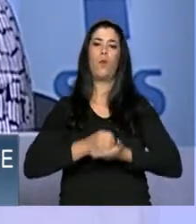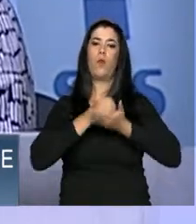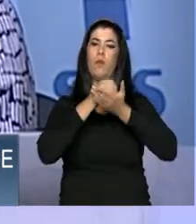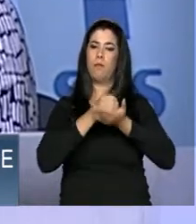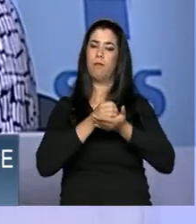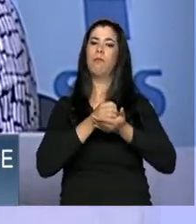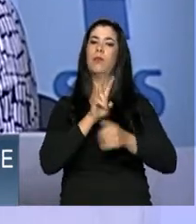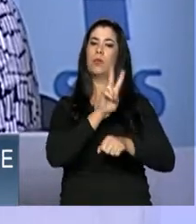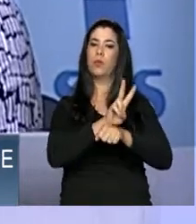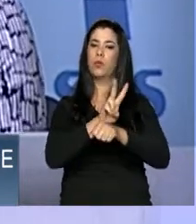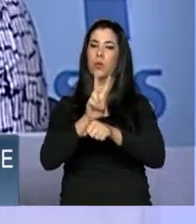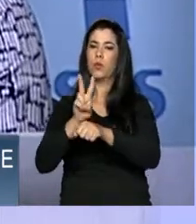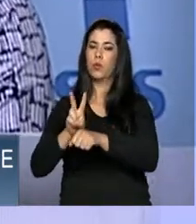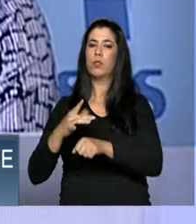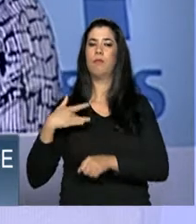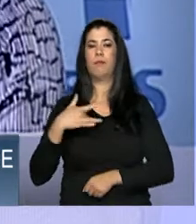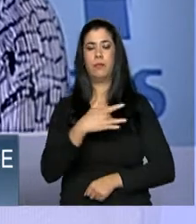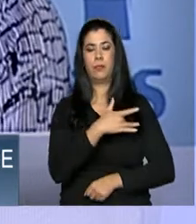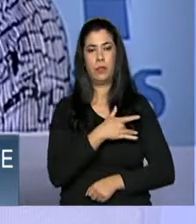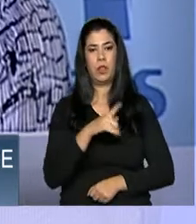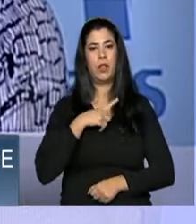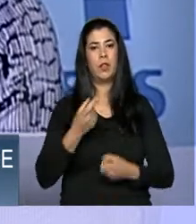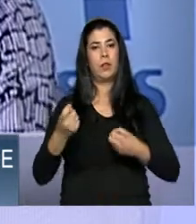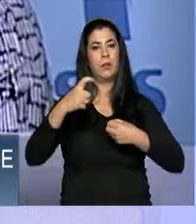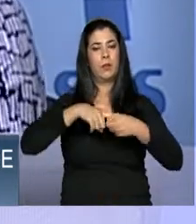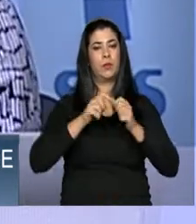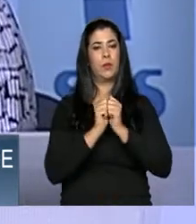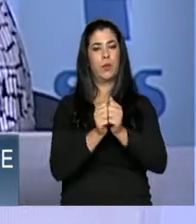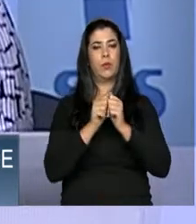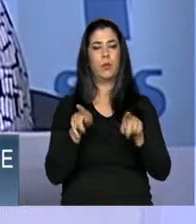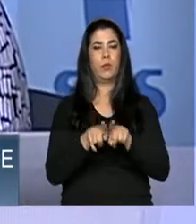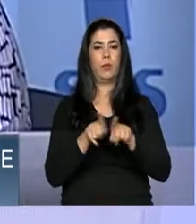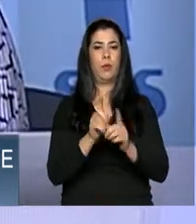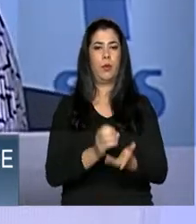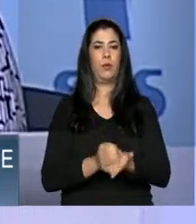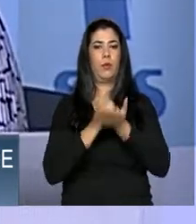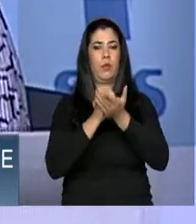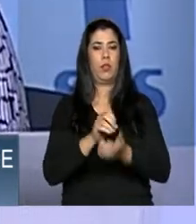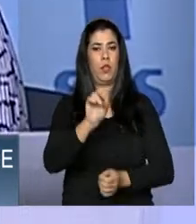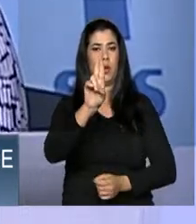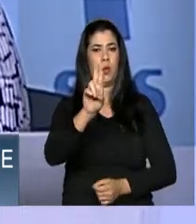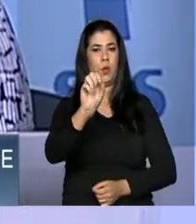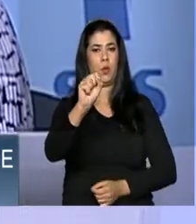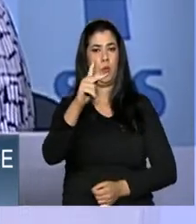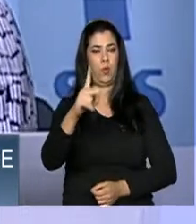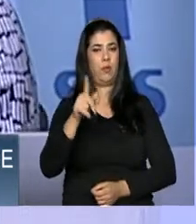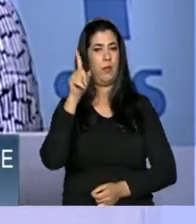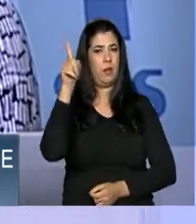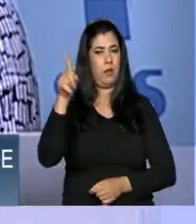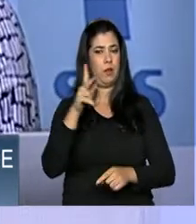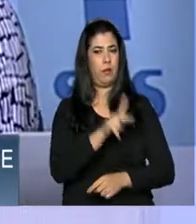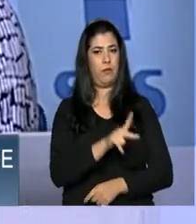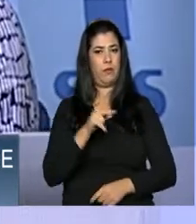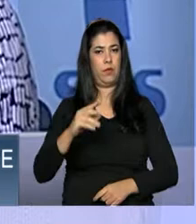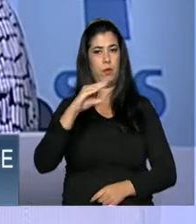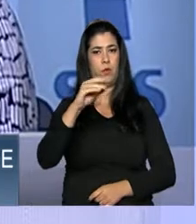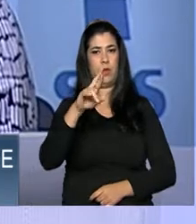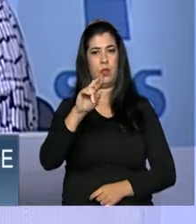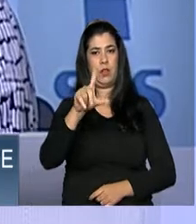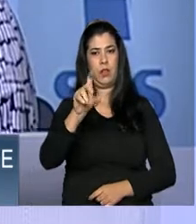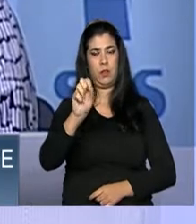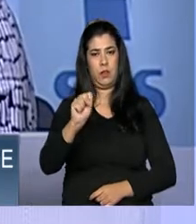de monitoramento. Nós temos uma parceria, temos o apoio da Universidade de São Paulo, no PENS, professor Carlos Augusto